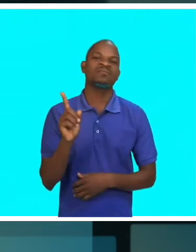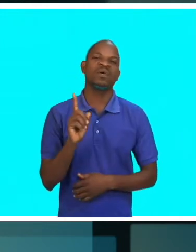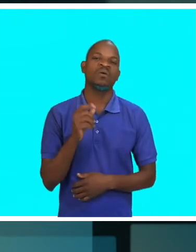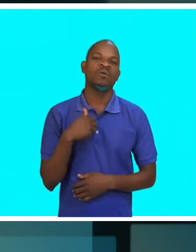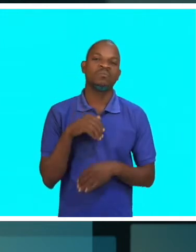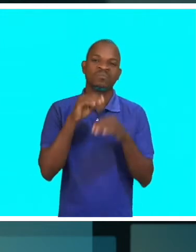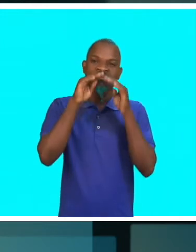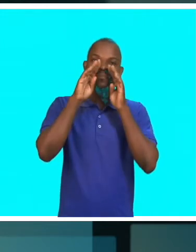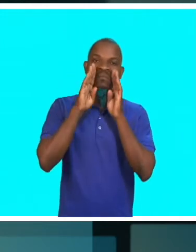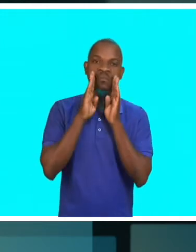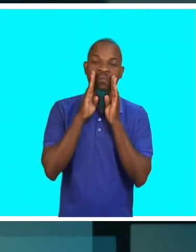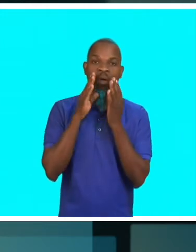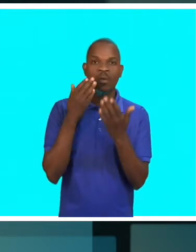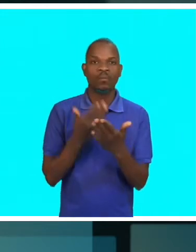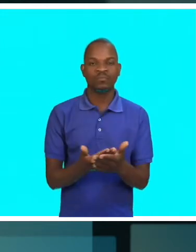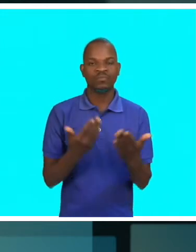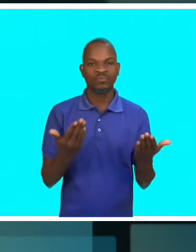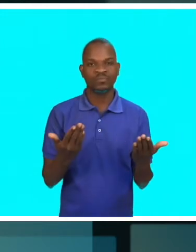forma agradável.